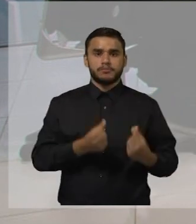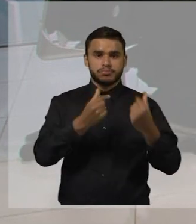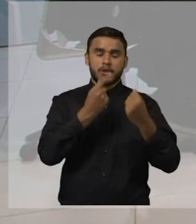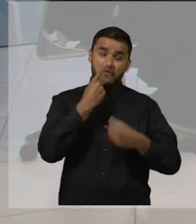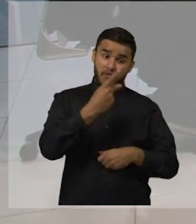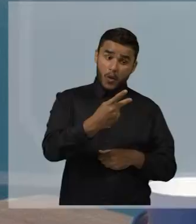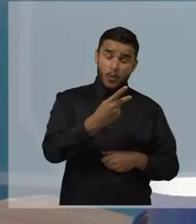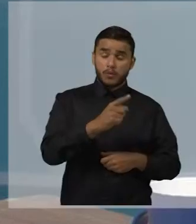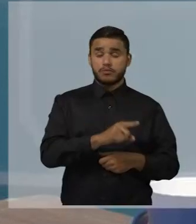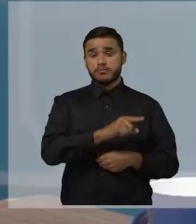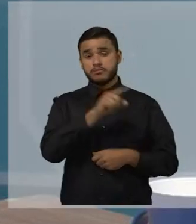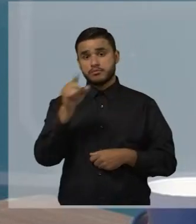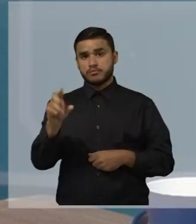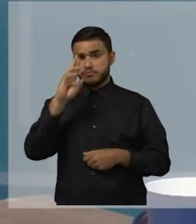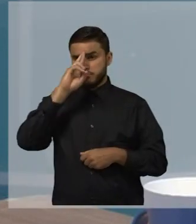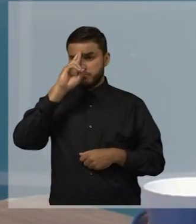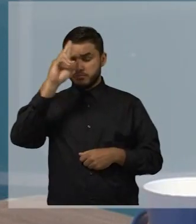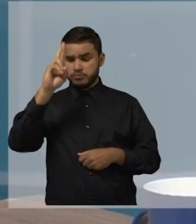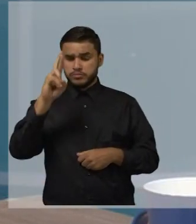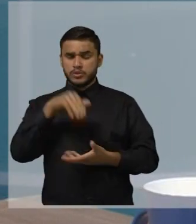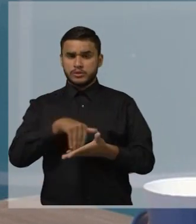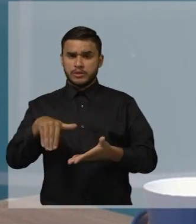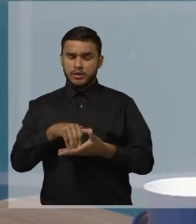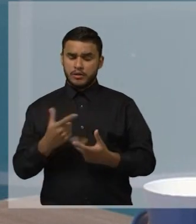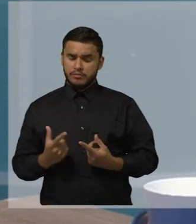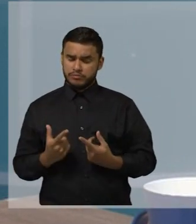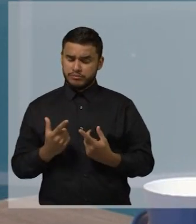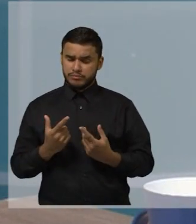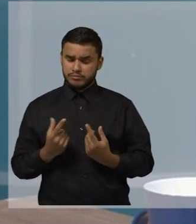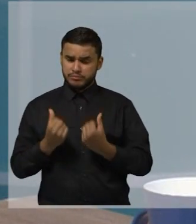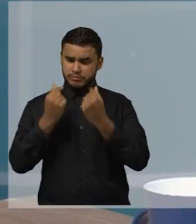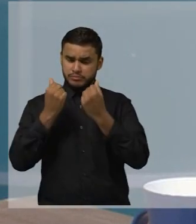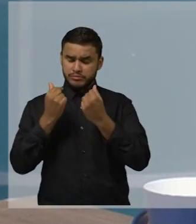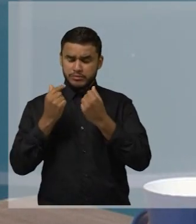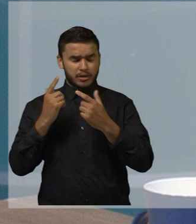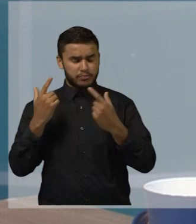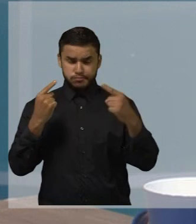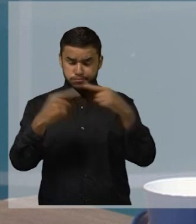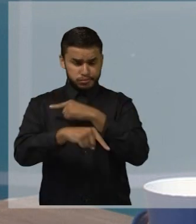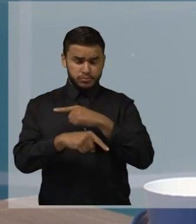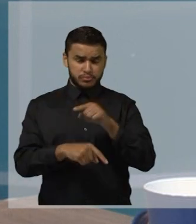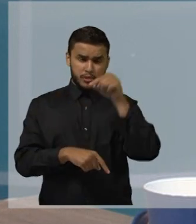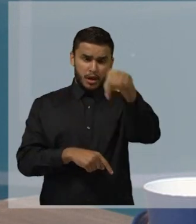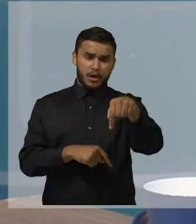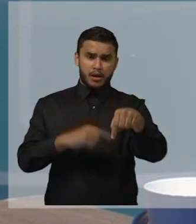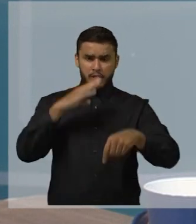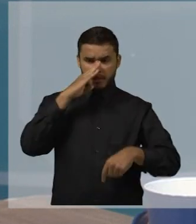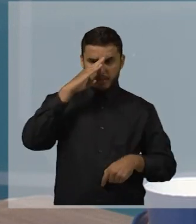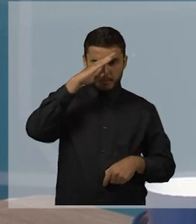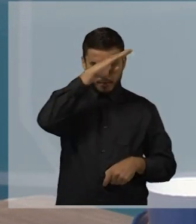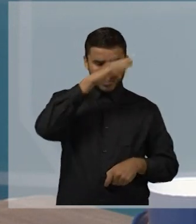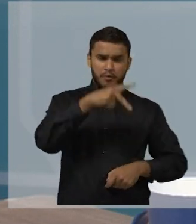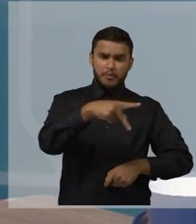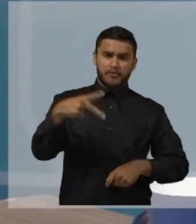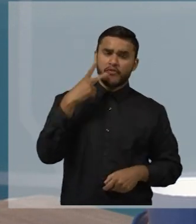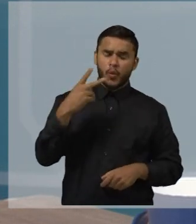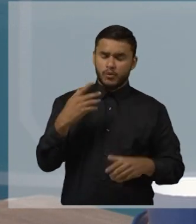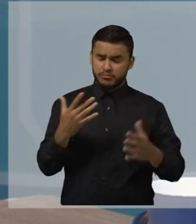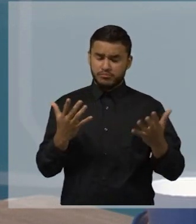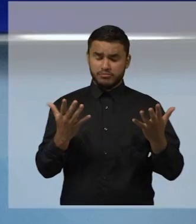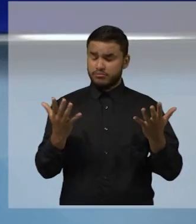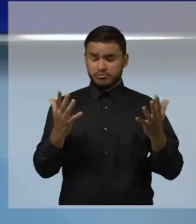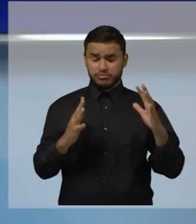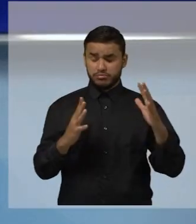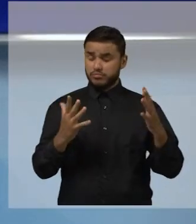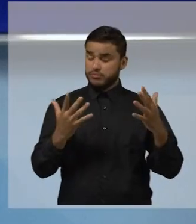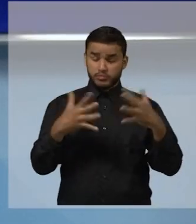da Economia diz uma coisa, o diretor executivo de uma secretaria diz outra, o presidente vem mais tarde e diz